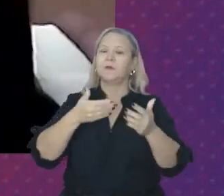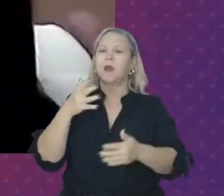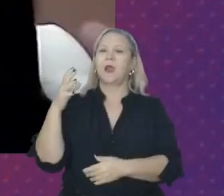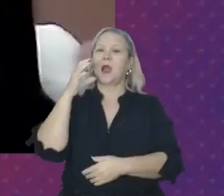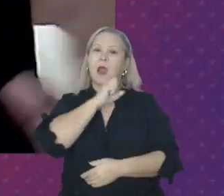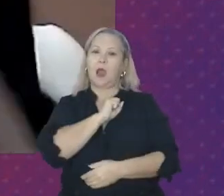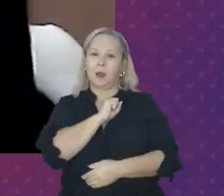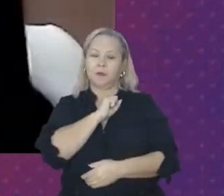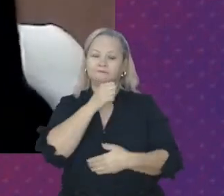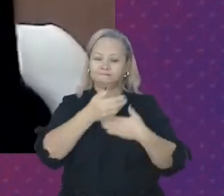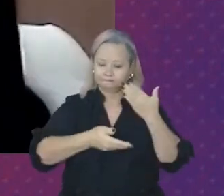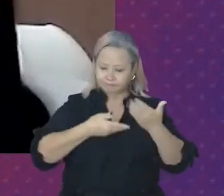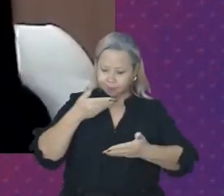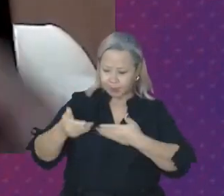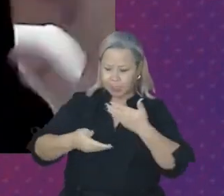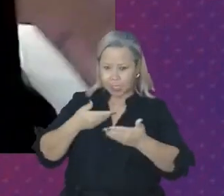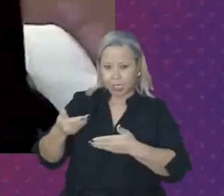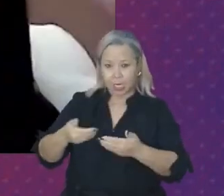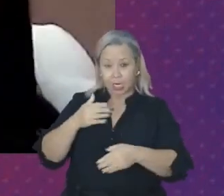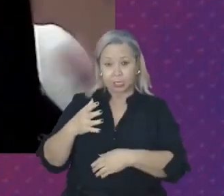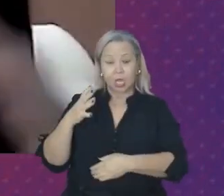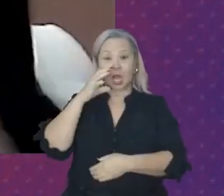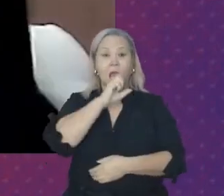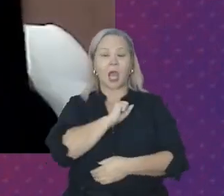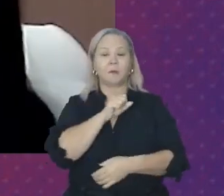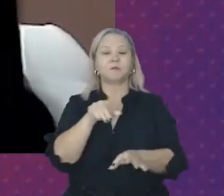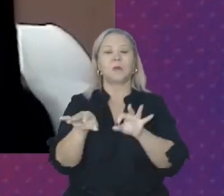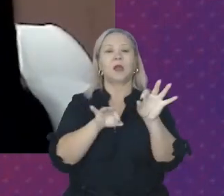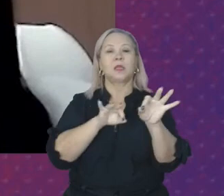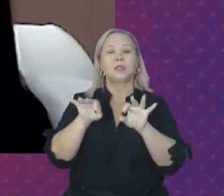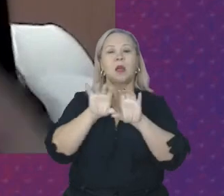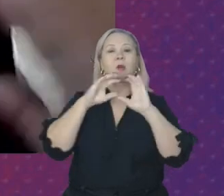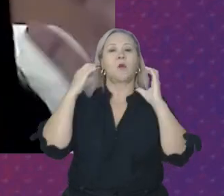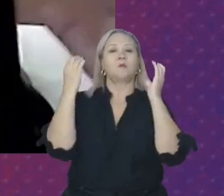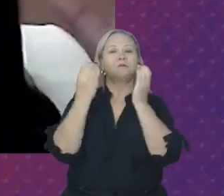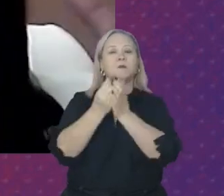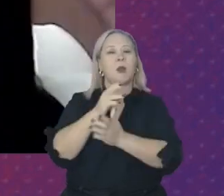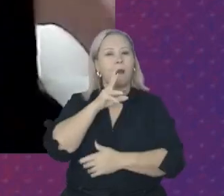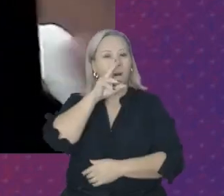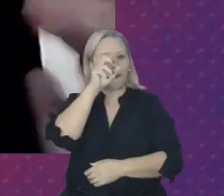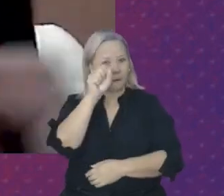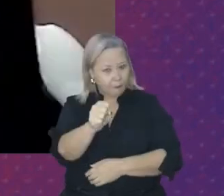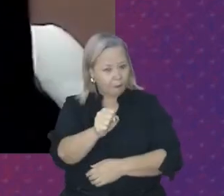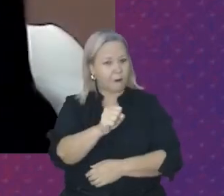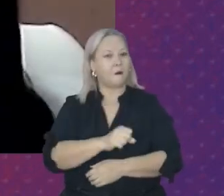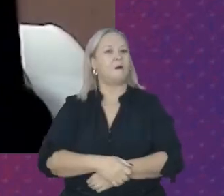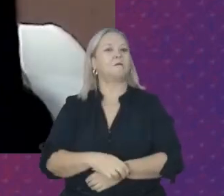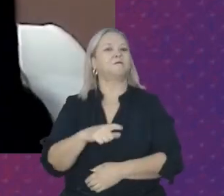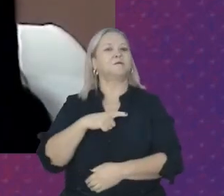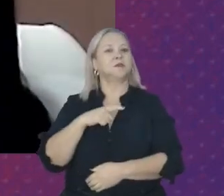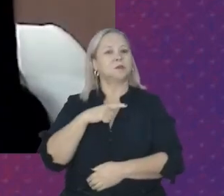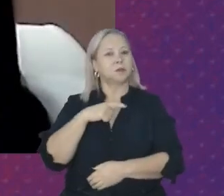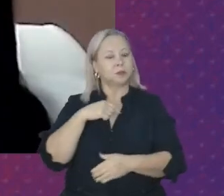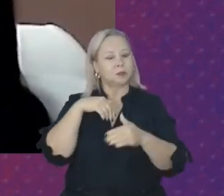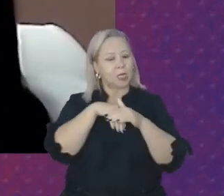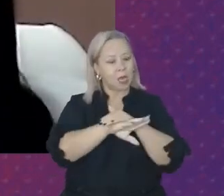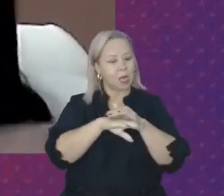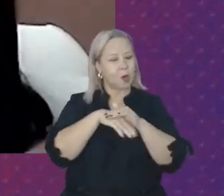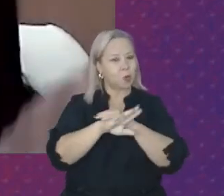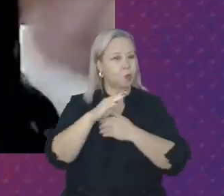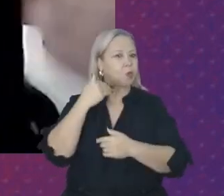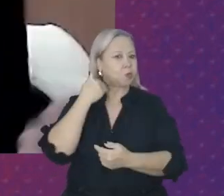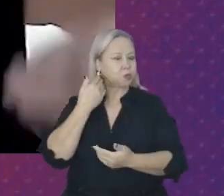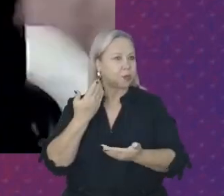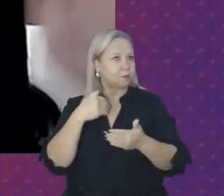rápido, engajar mais rápido, construir uma comunidade mais forte, ter um banco de dados